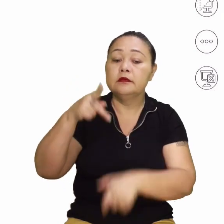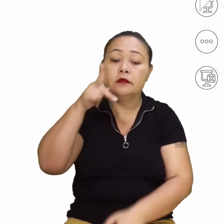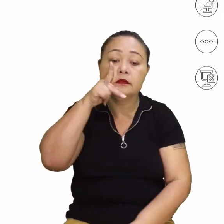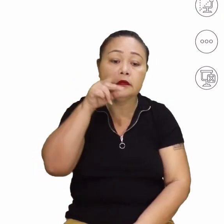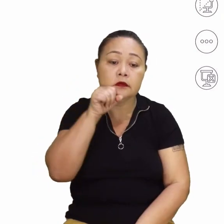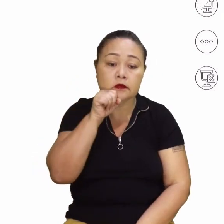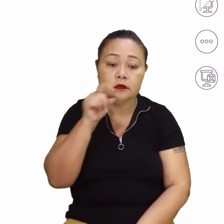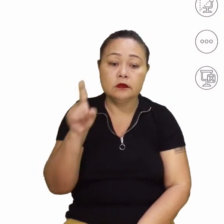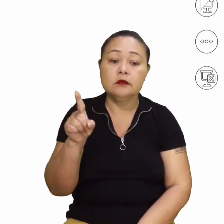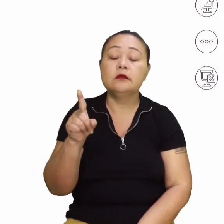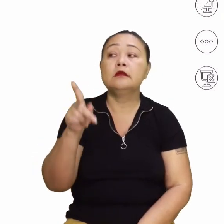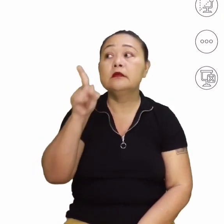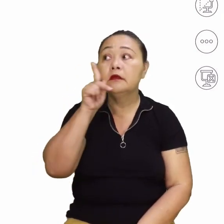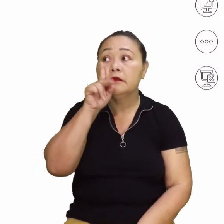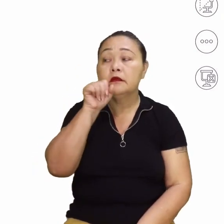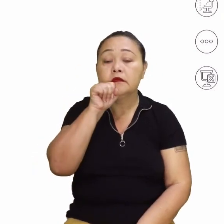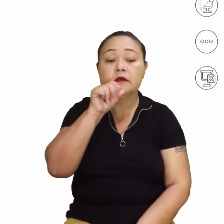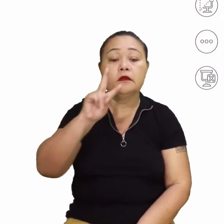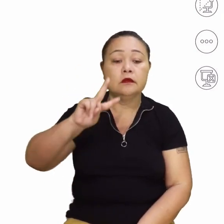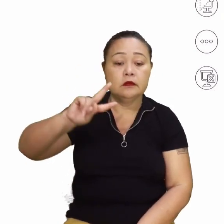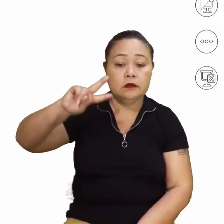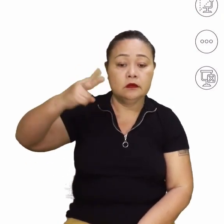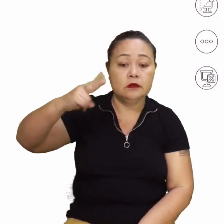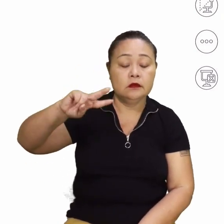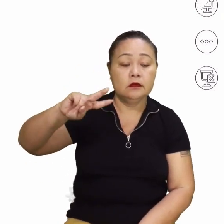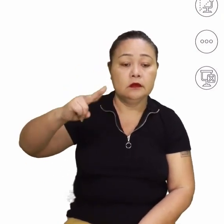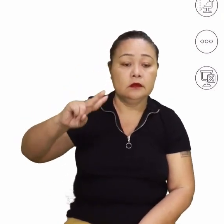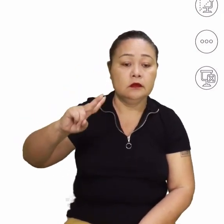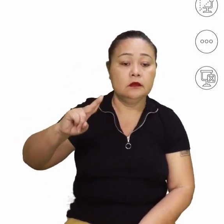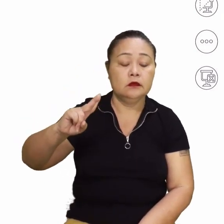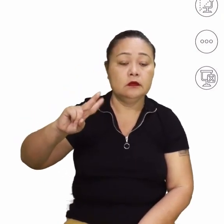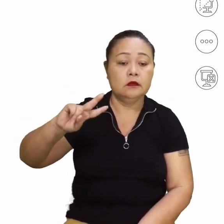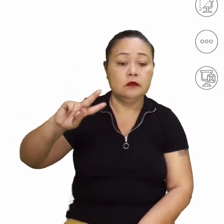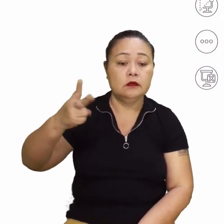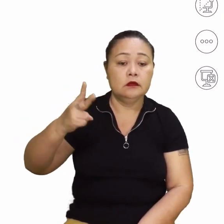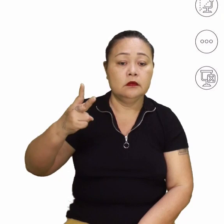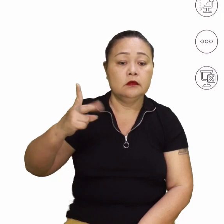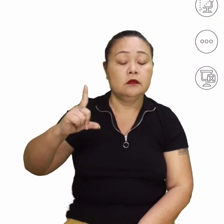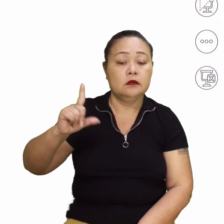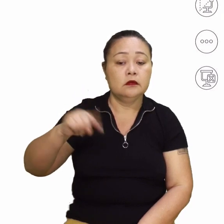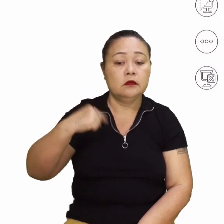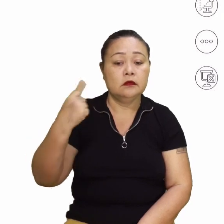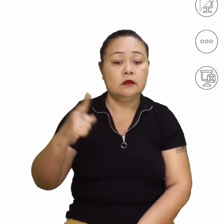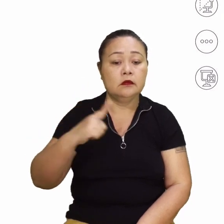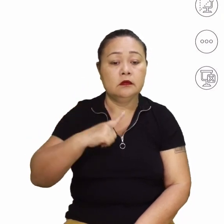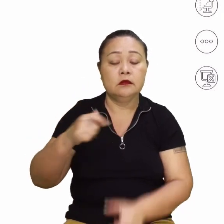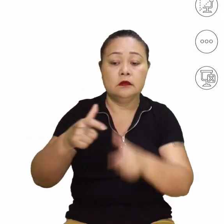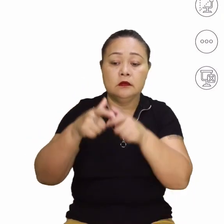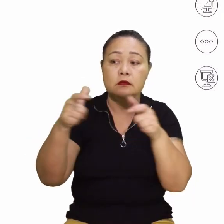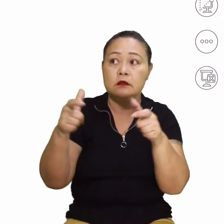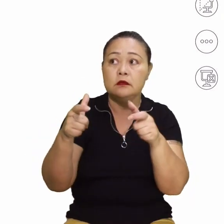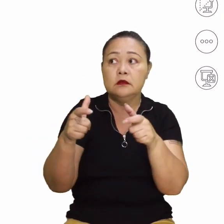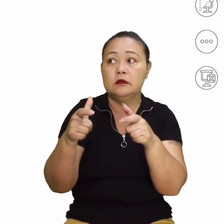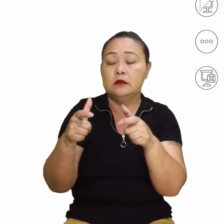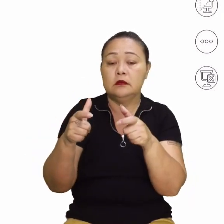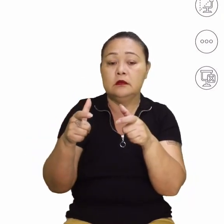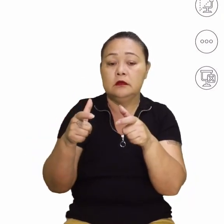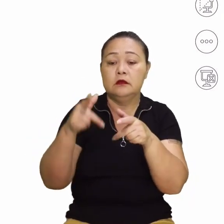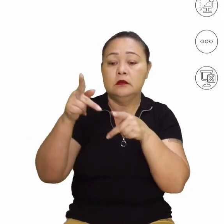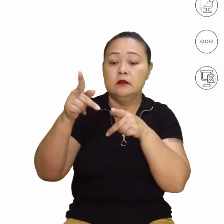Porto Velho Porto Velho já é o contrário e em Porto Velho nós vamos ter uma maior concentração